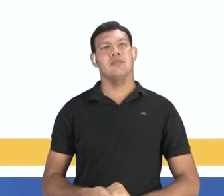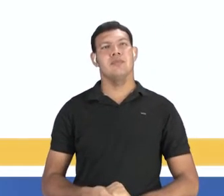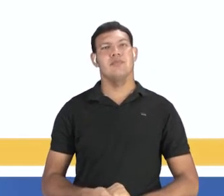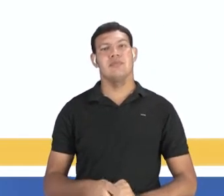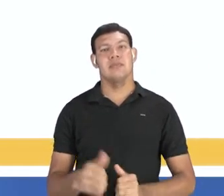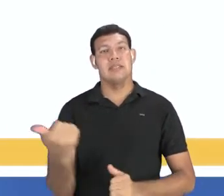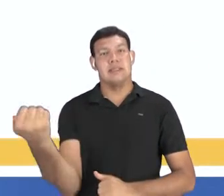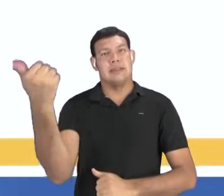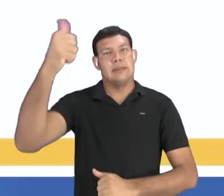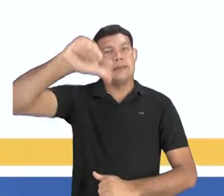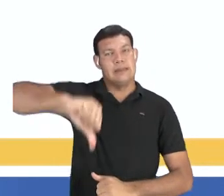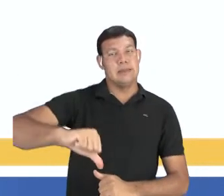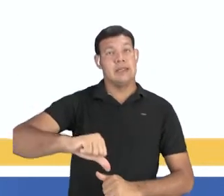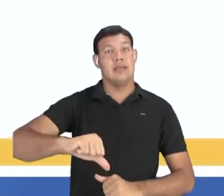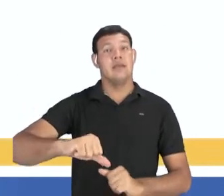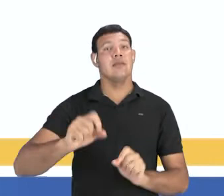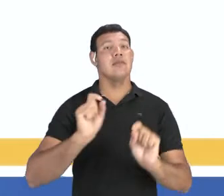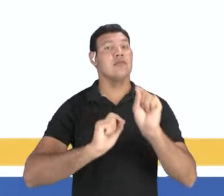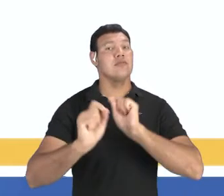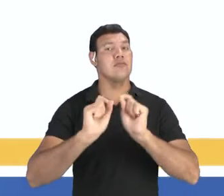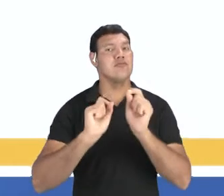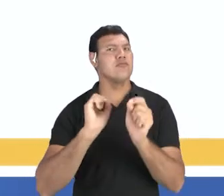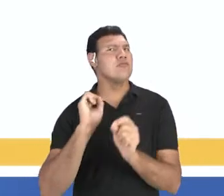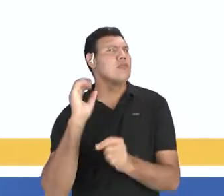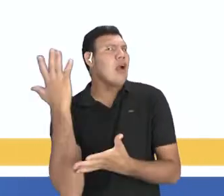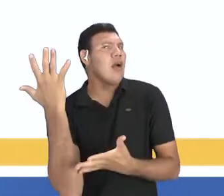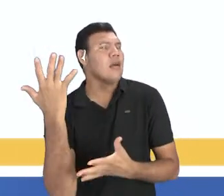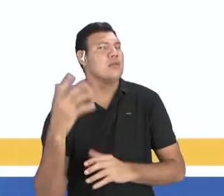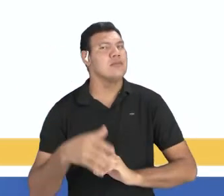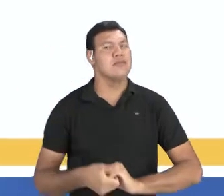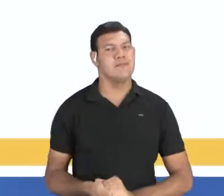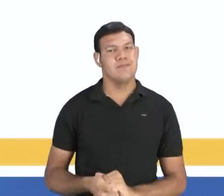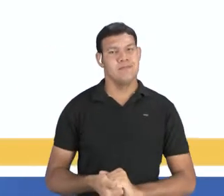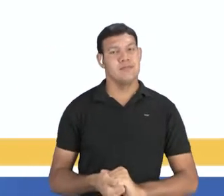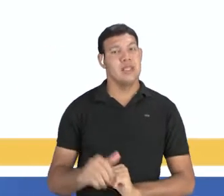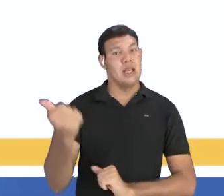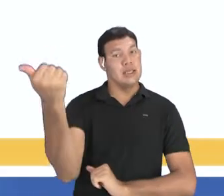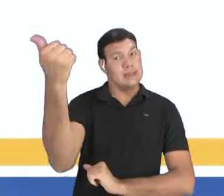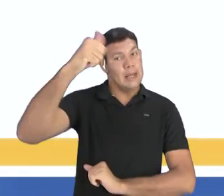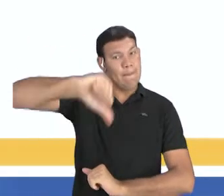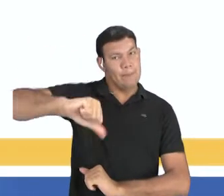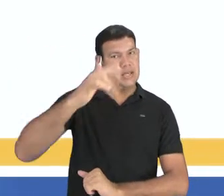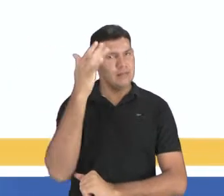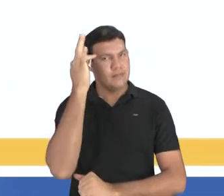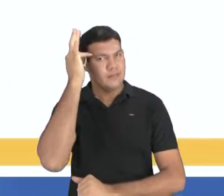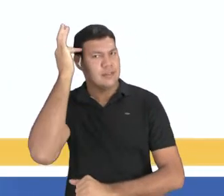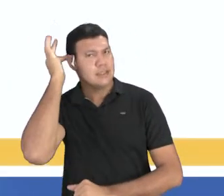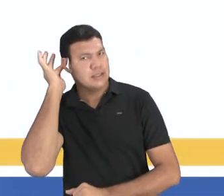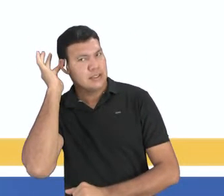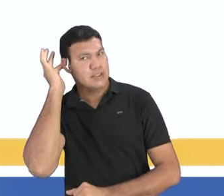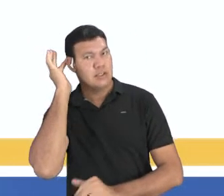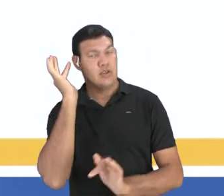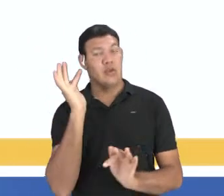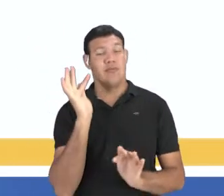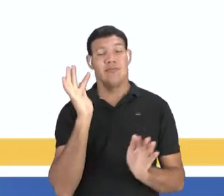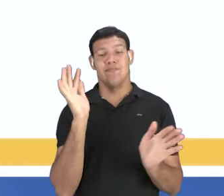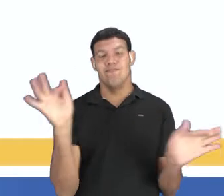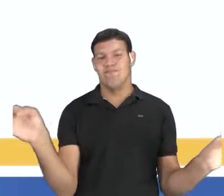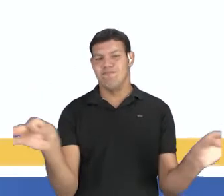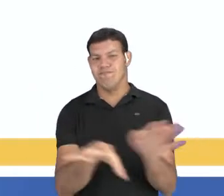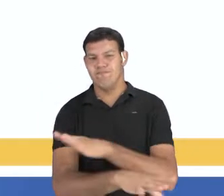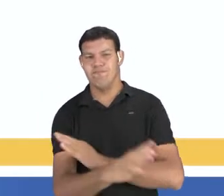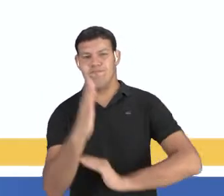ocasionou a crise do sistema feudal pergunta interessante né pessoal então a crise do feudalismo começou com o fim da Idade Média